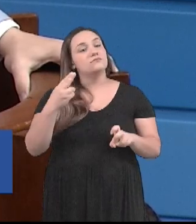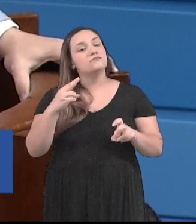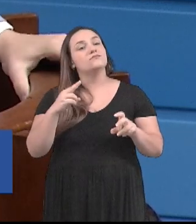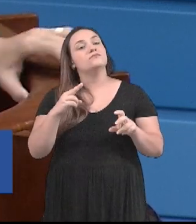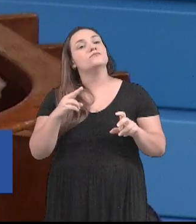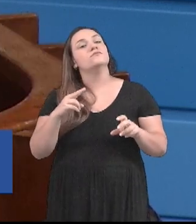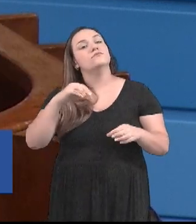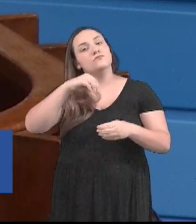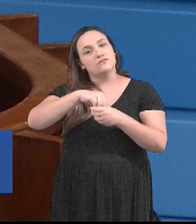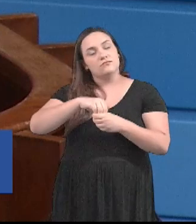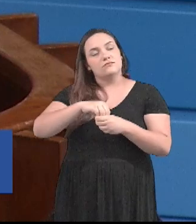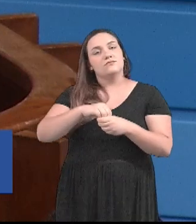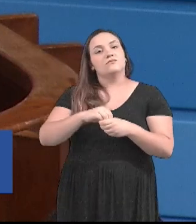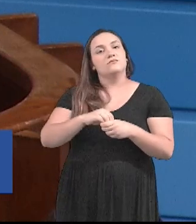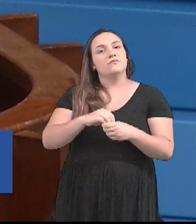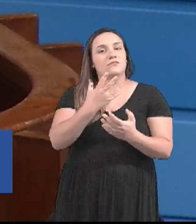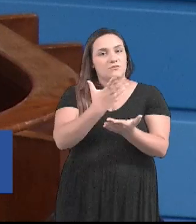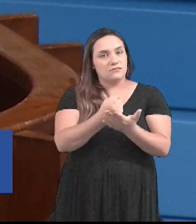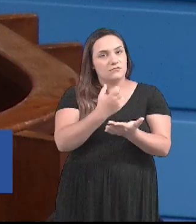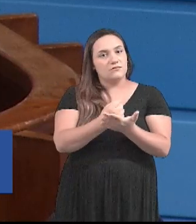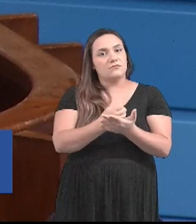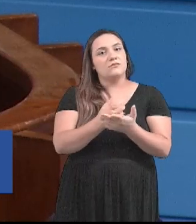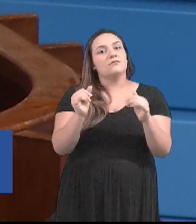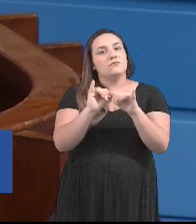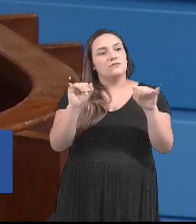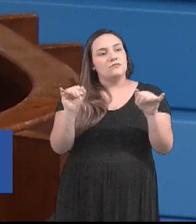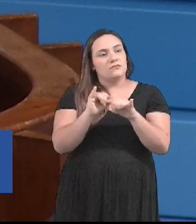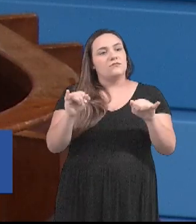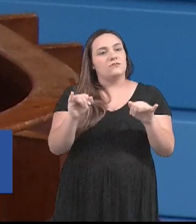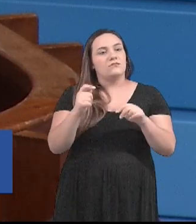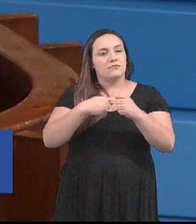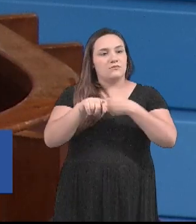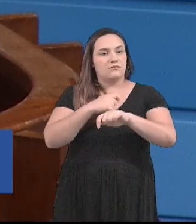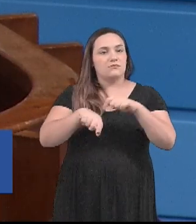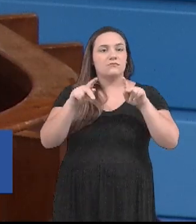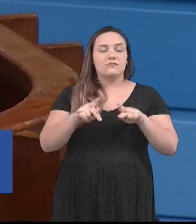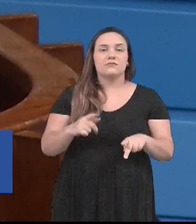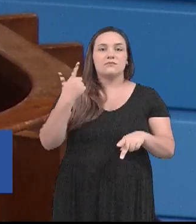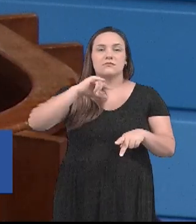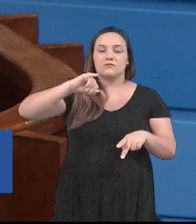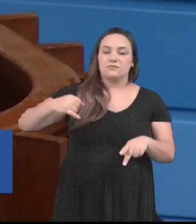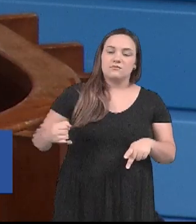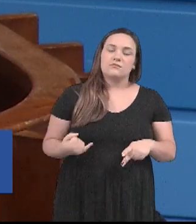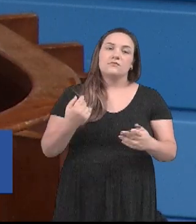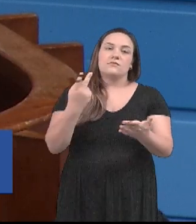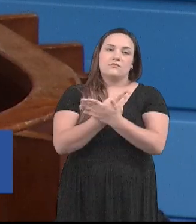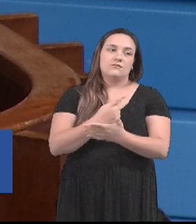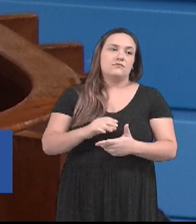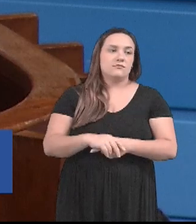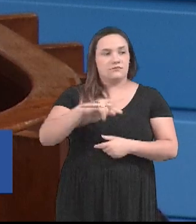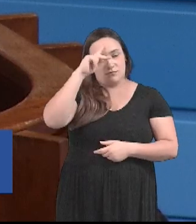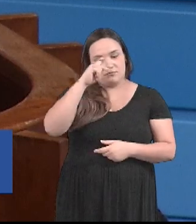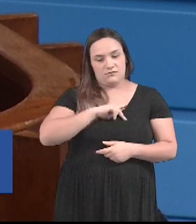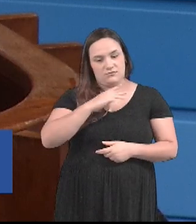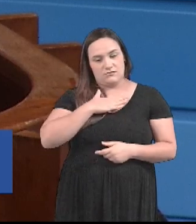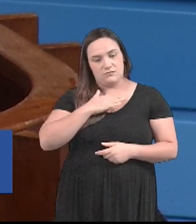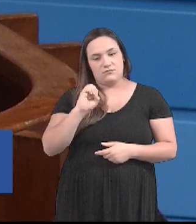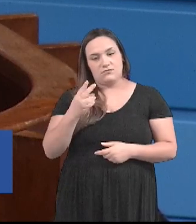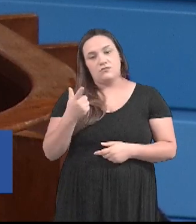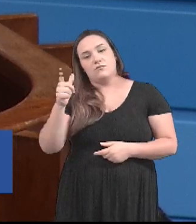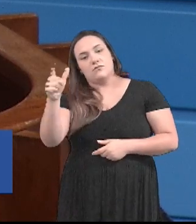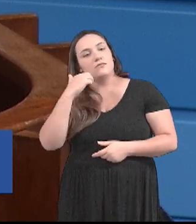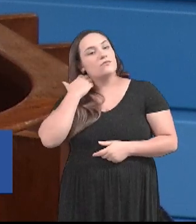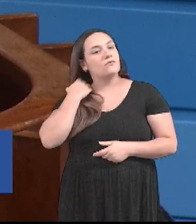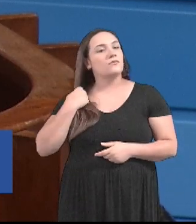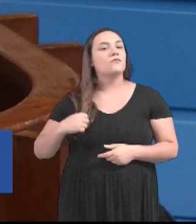de dados da administração pública, com o fim de obter vantagem indevida para si ou para outrem